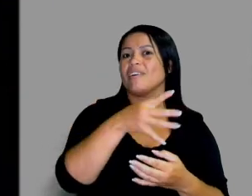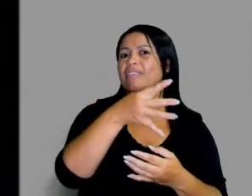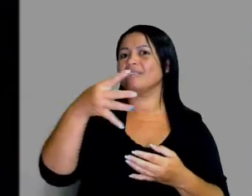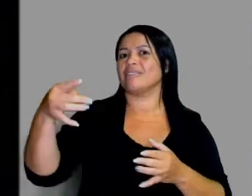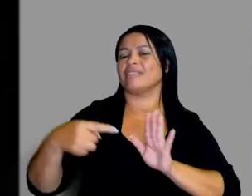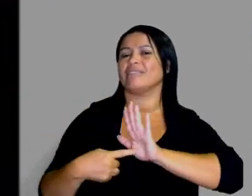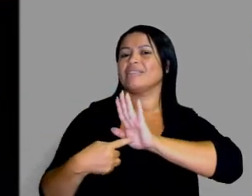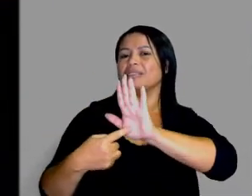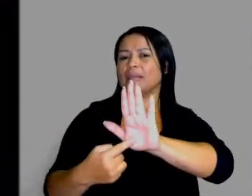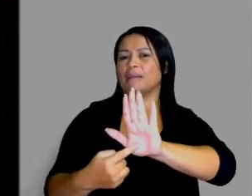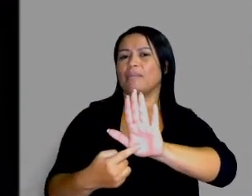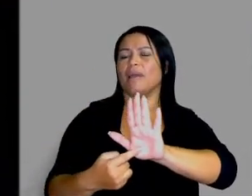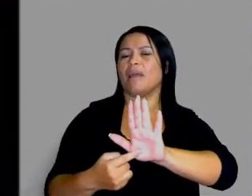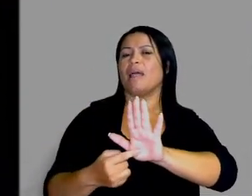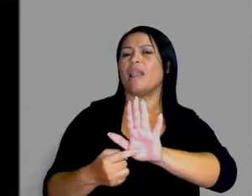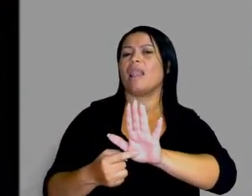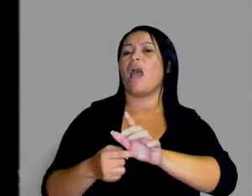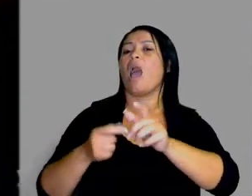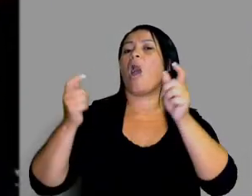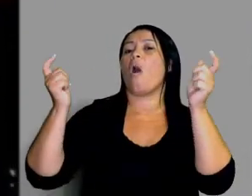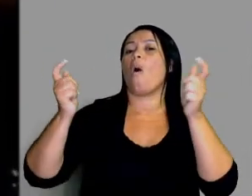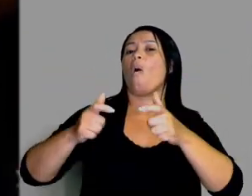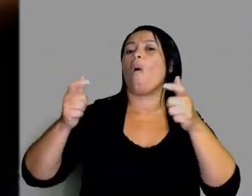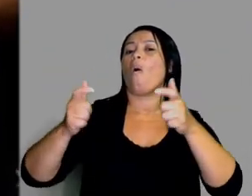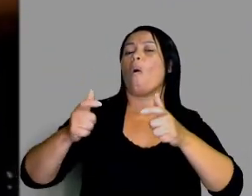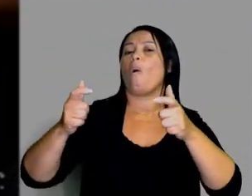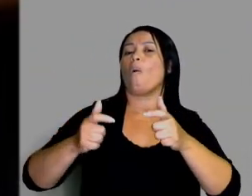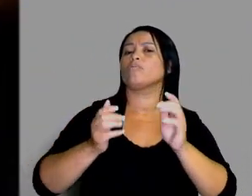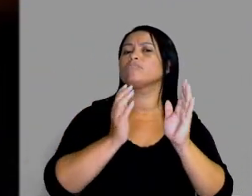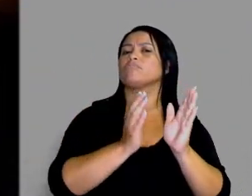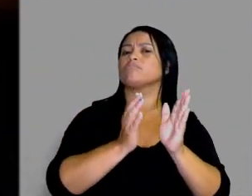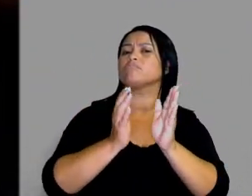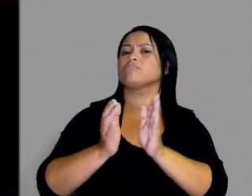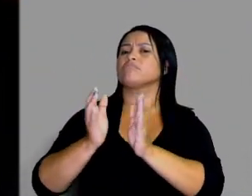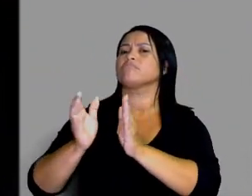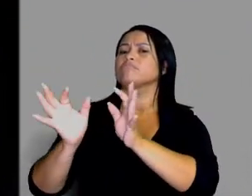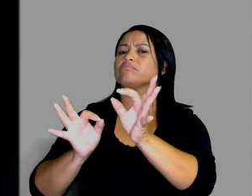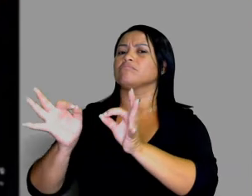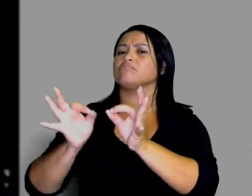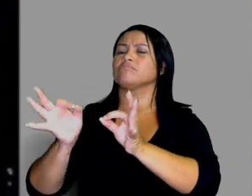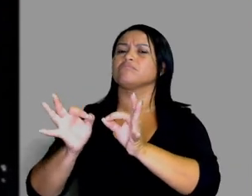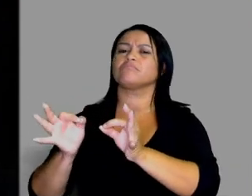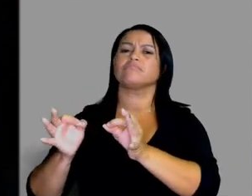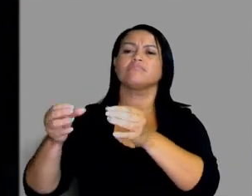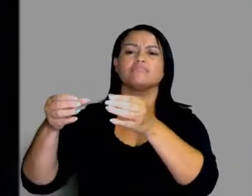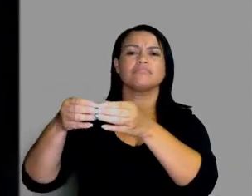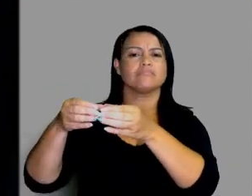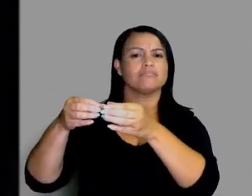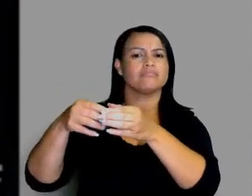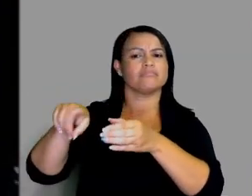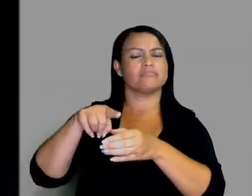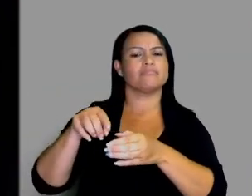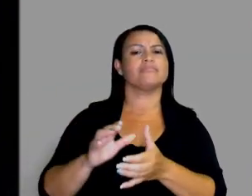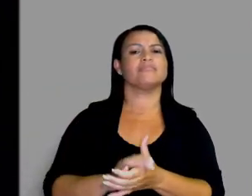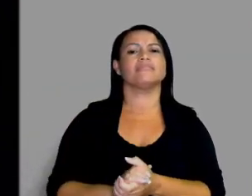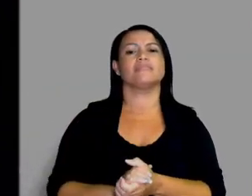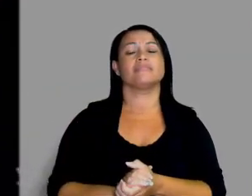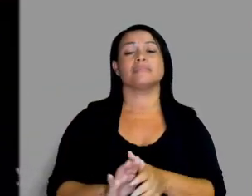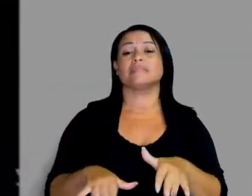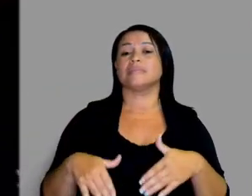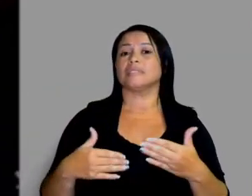vamos observar, quando eles estão aqui dispostos já, todos nas suas classes, nas suas ordens, organizadinho, bonitinho para vocês